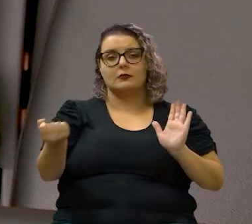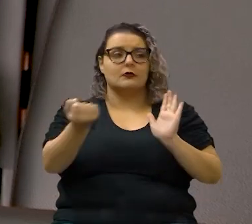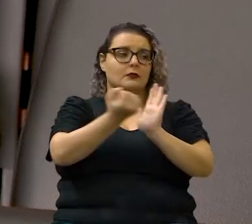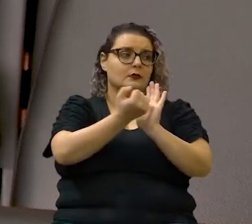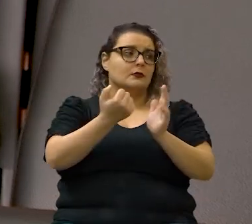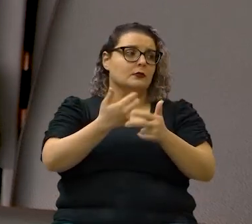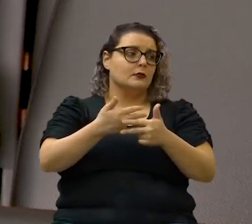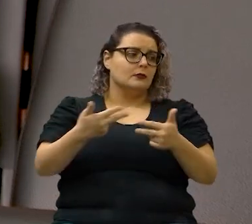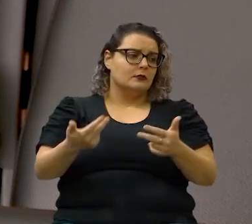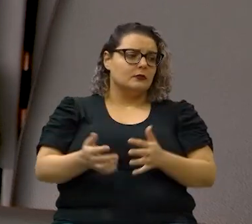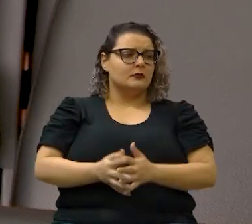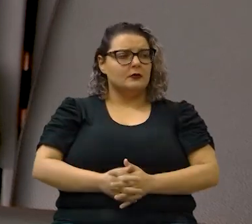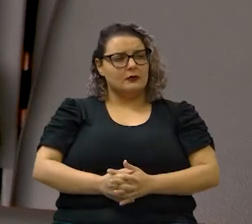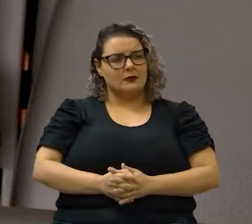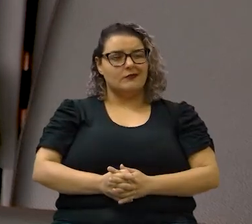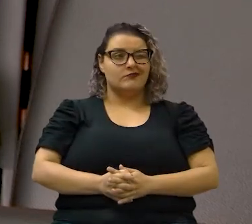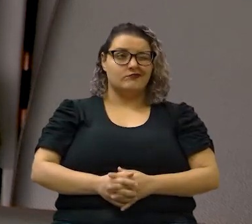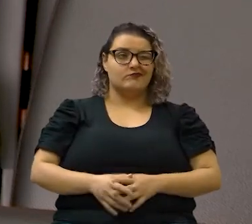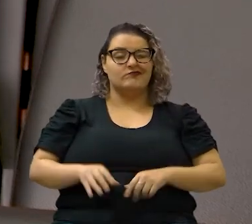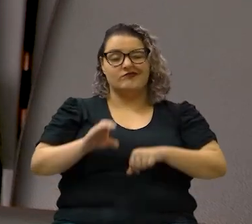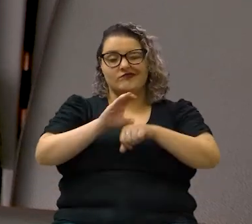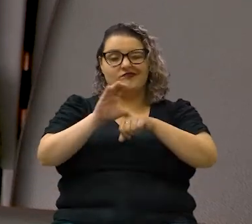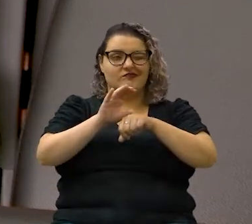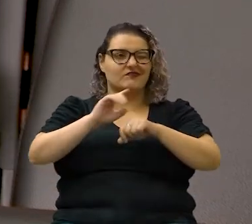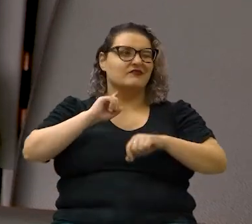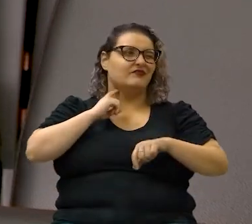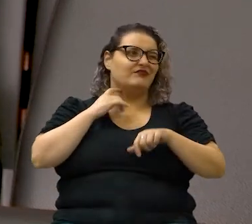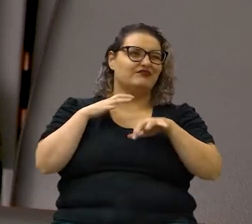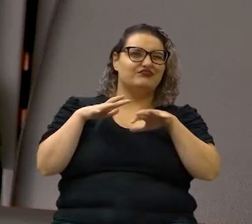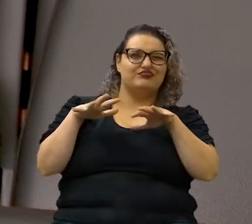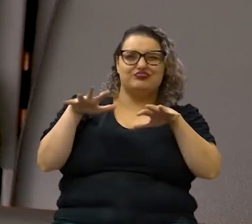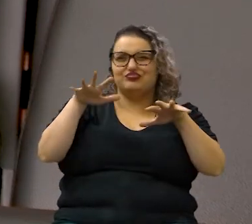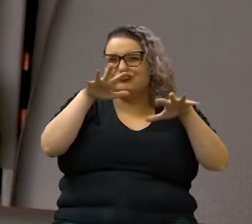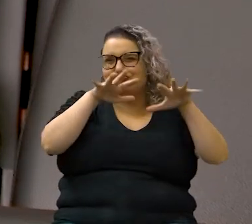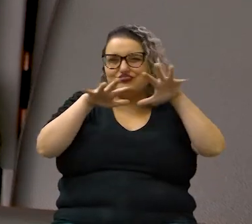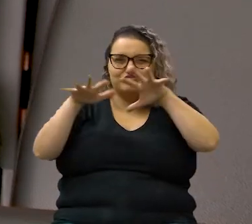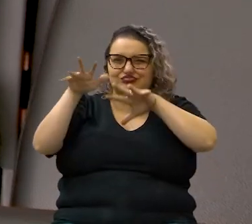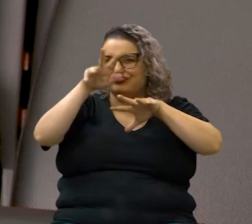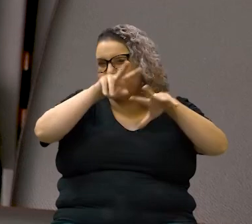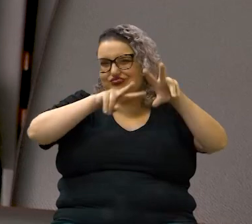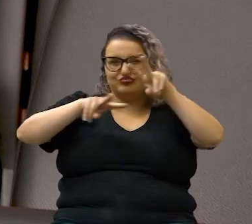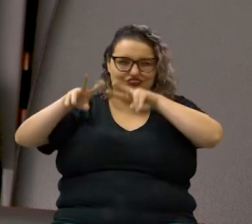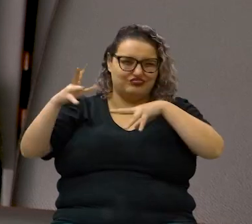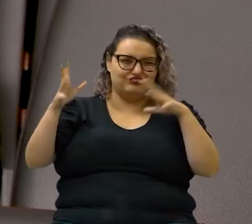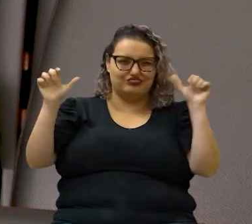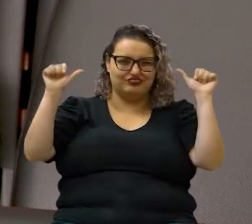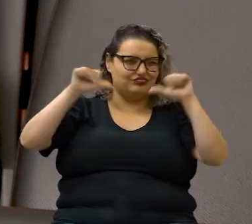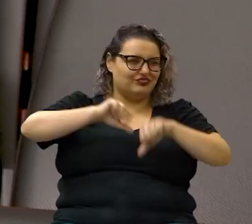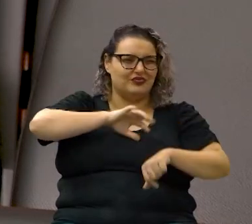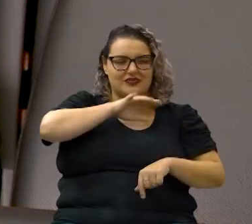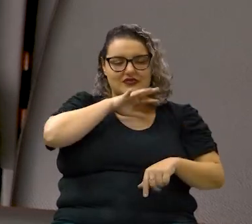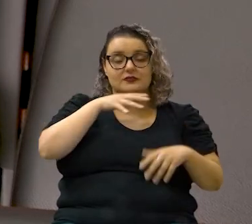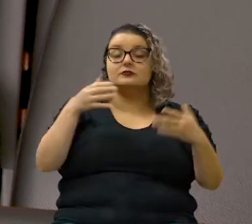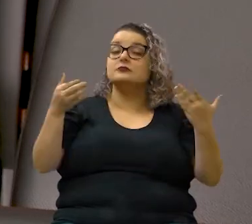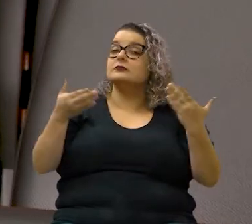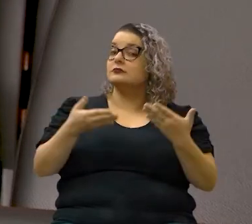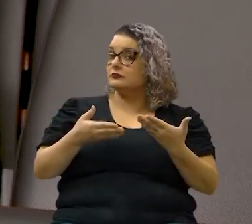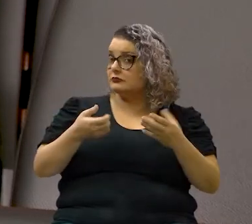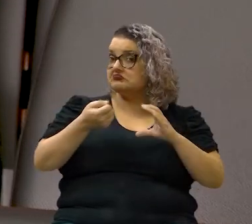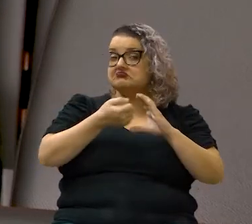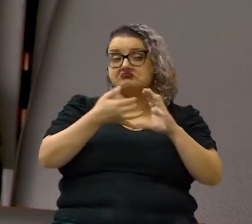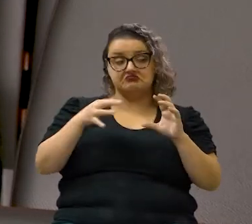assim, por uma coisa assim um pouco cinzenta, poluída visualmente, e que agora tem